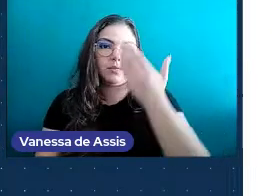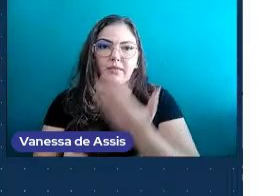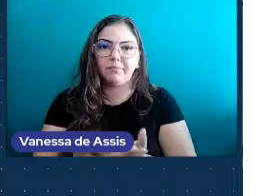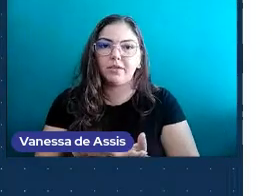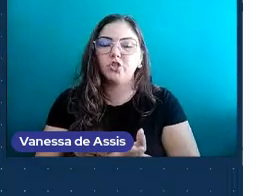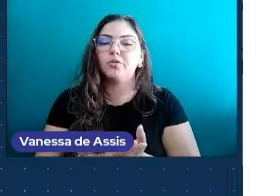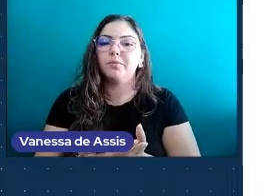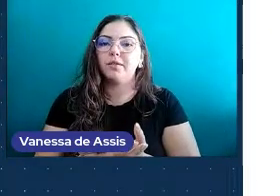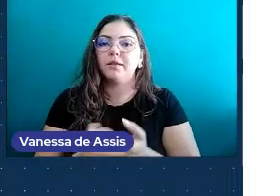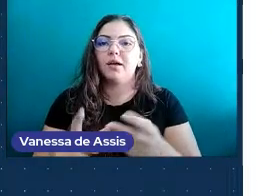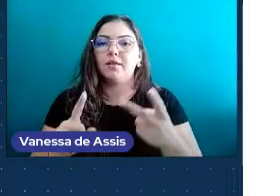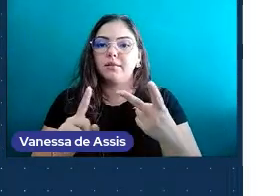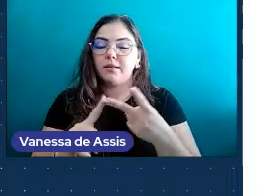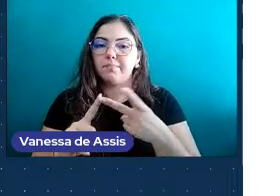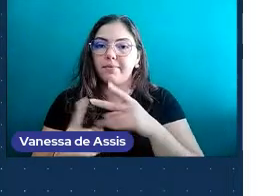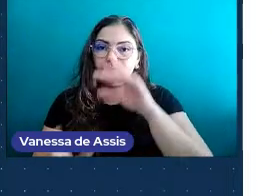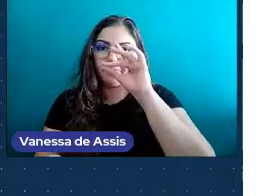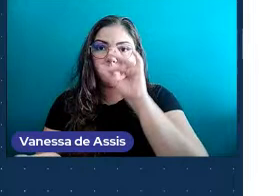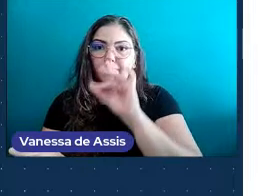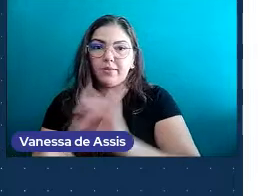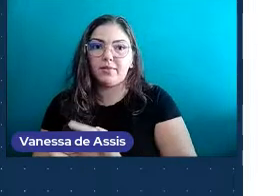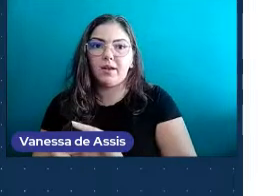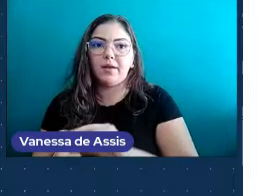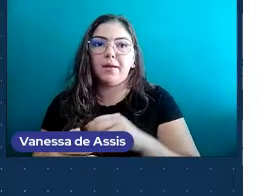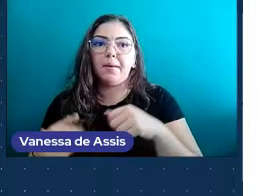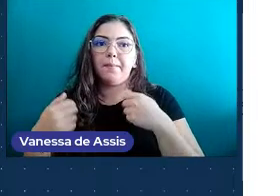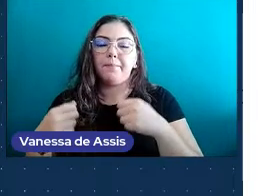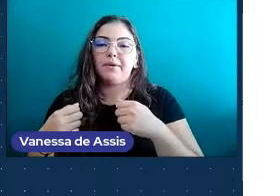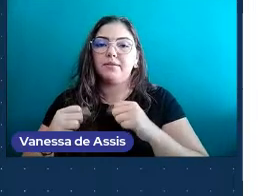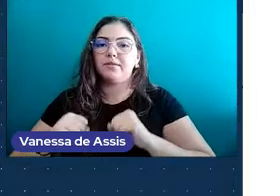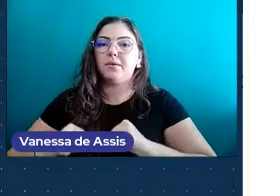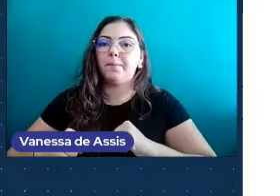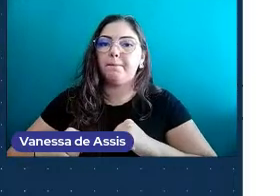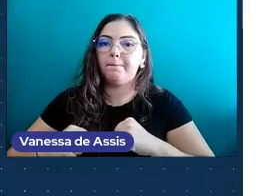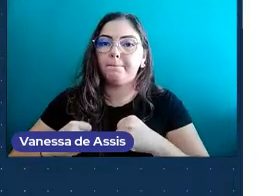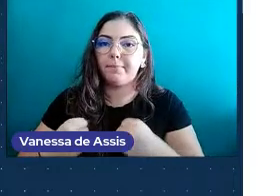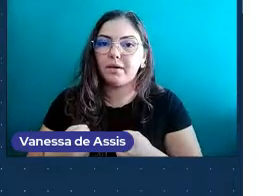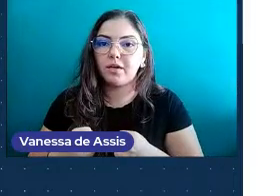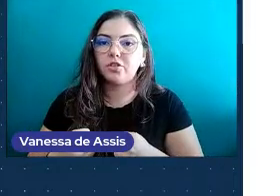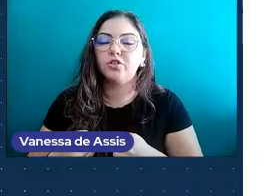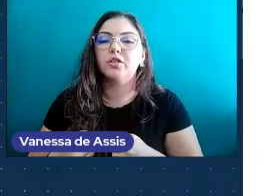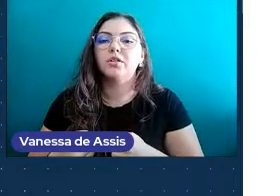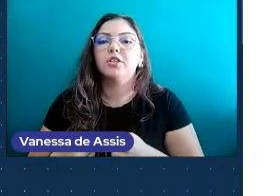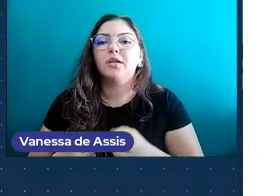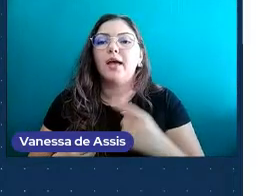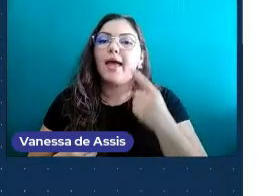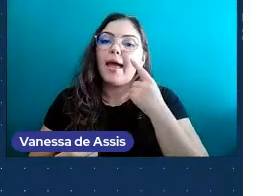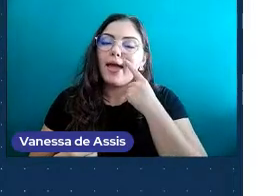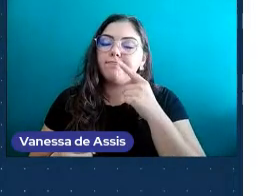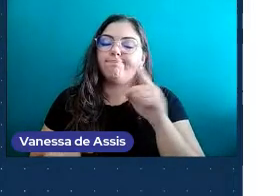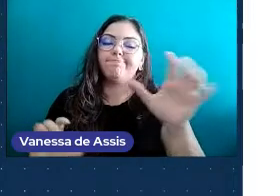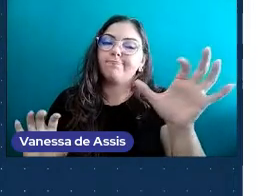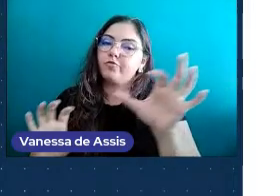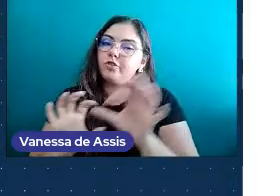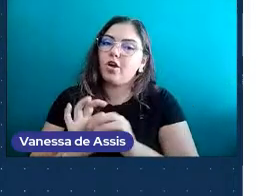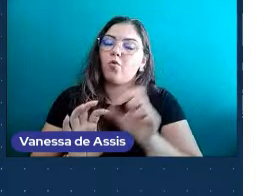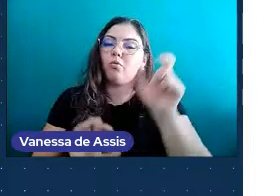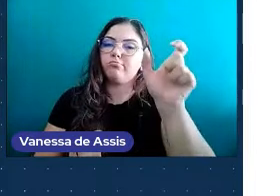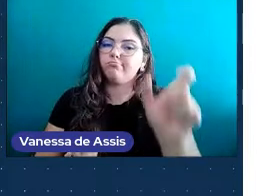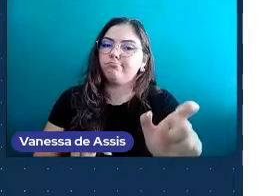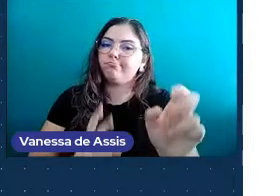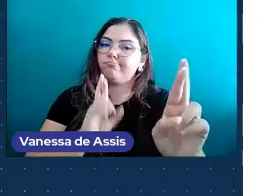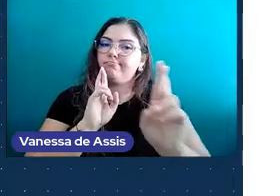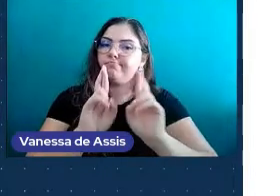autenticidade, um esforço em garantir que a interpretação dos dados está de acordo com a realidade dos participantes, que é